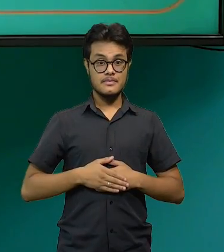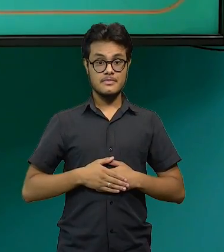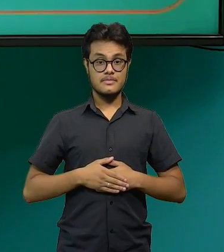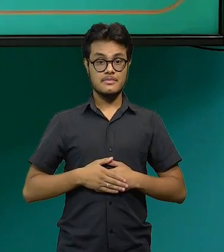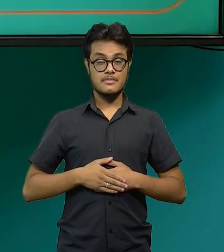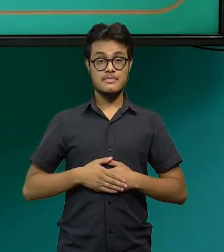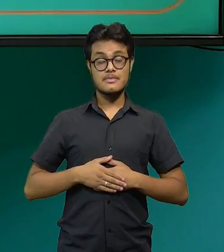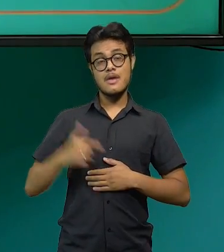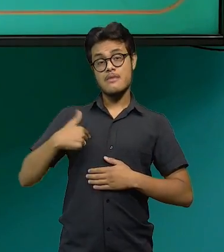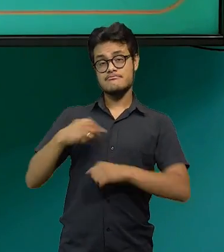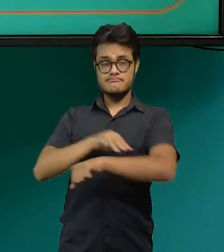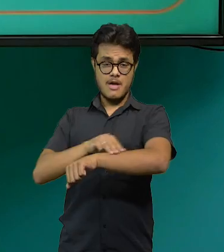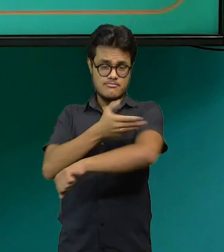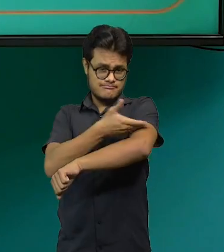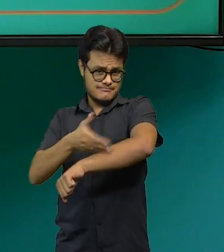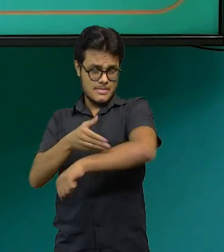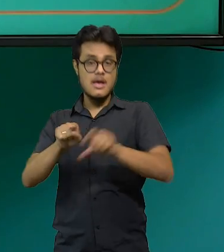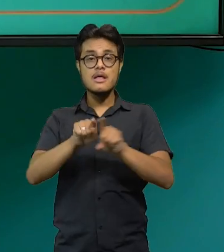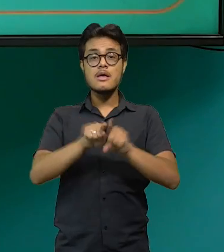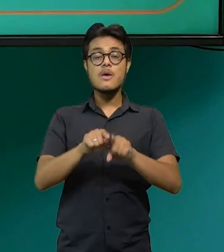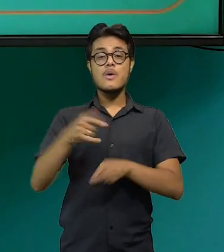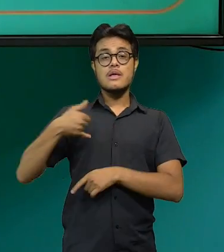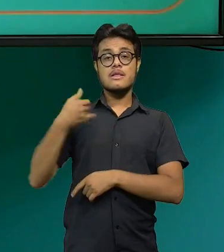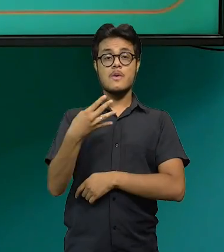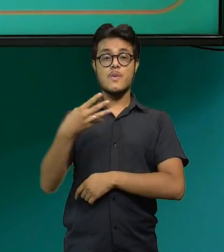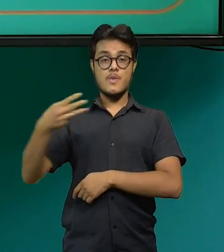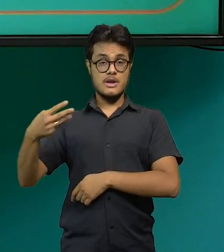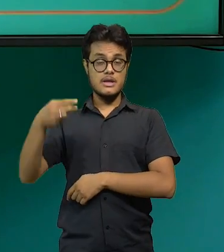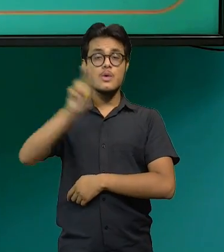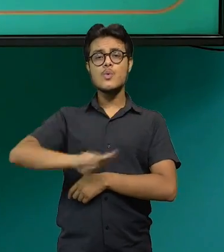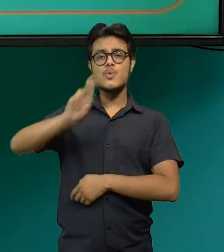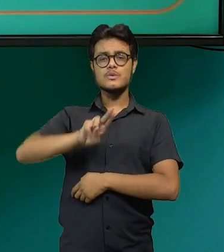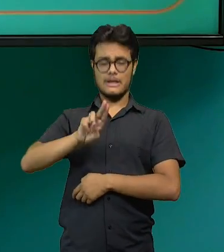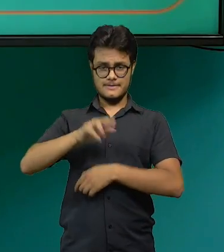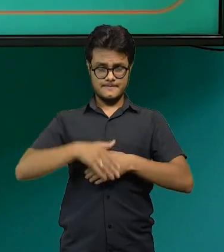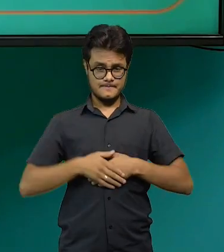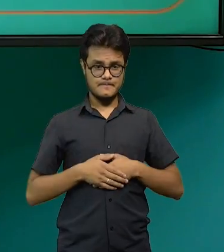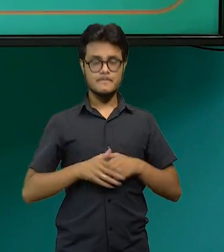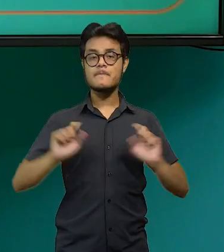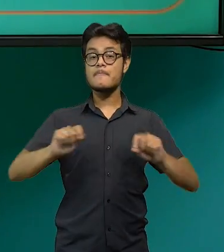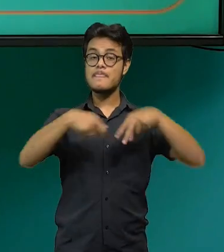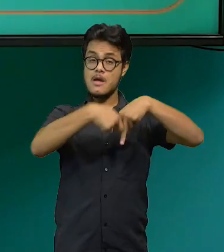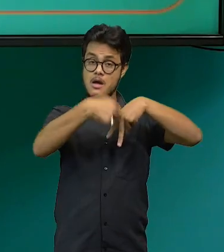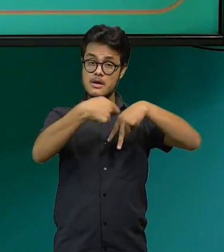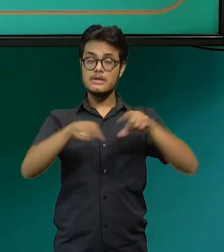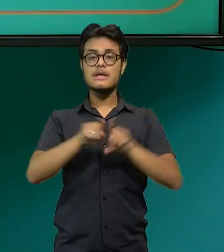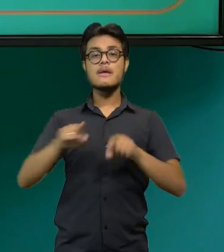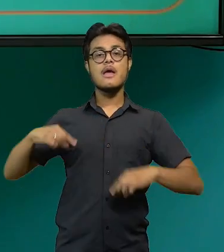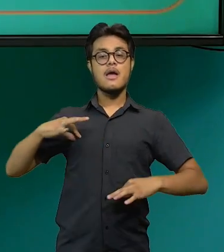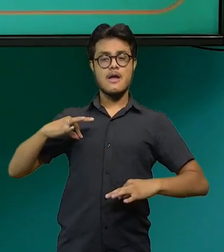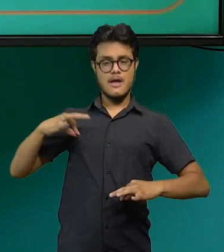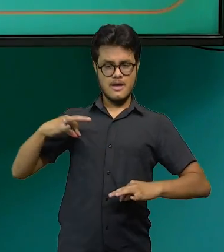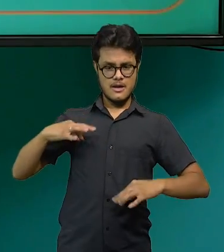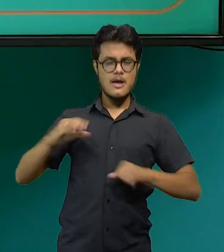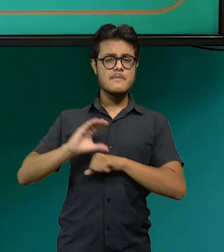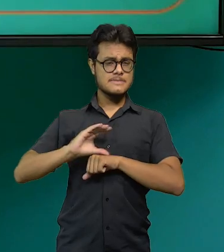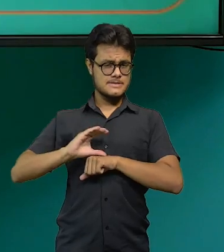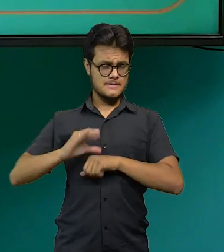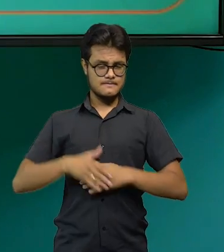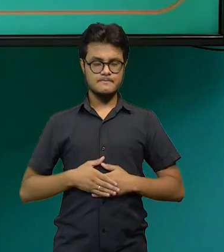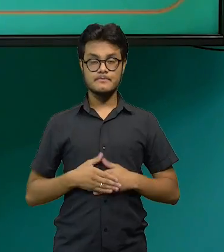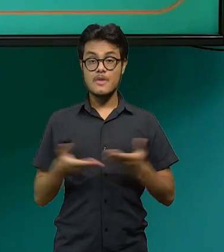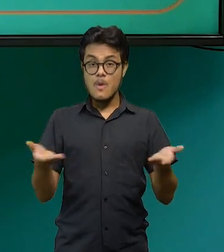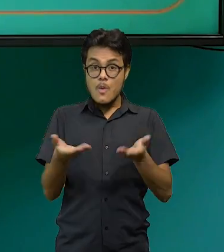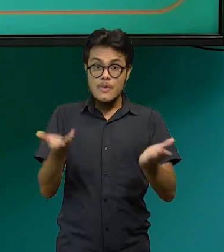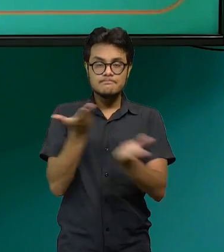sou pardo, tenho 43 anos e estou trajando aí calça jeans e camiseta cinza. E